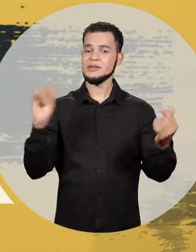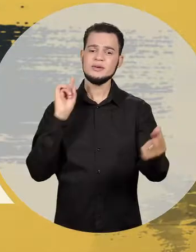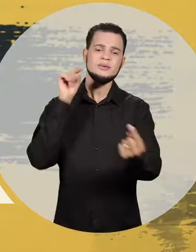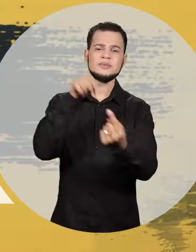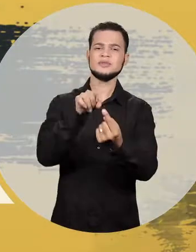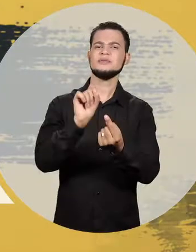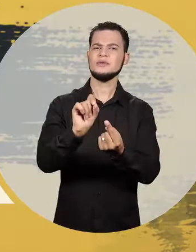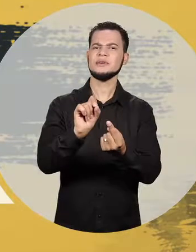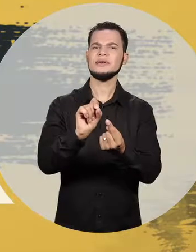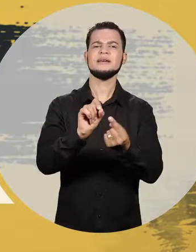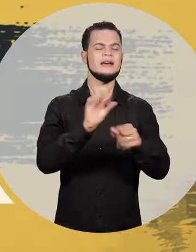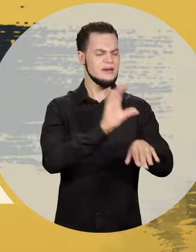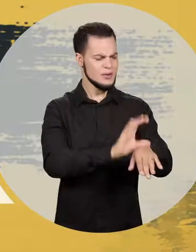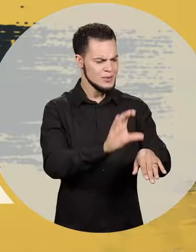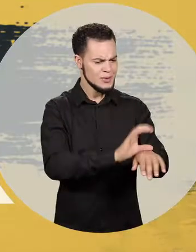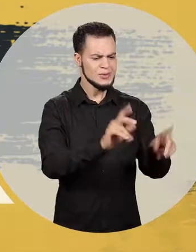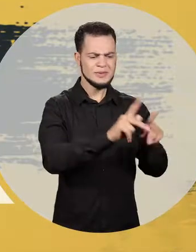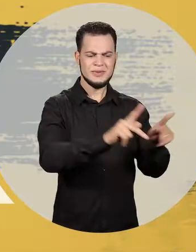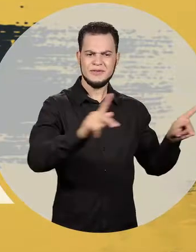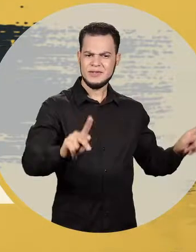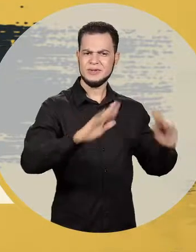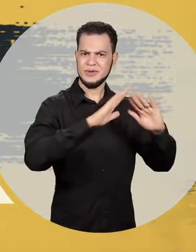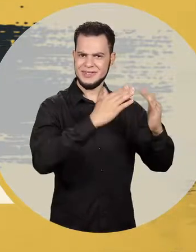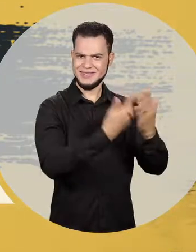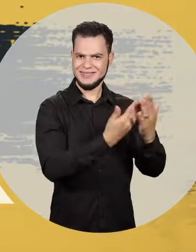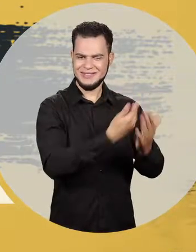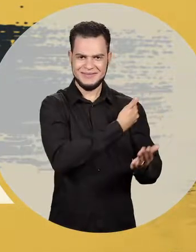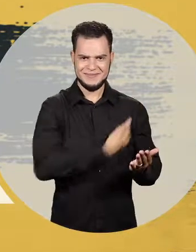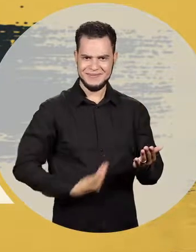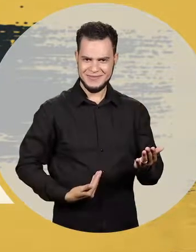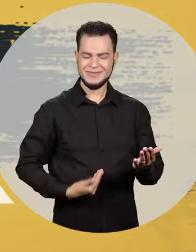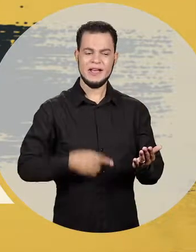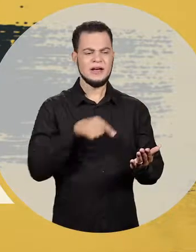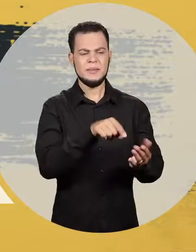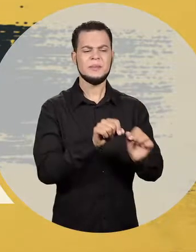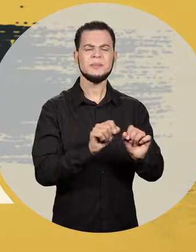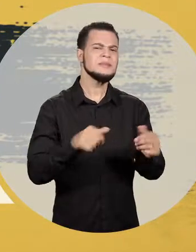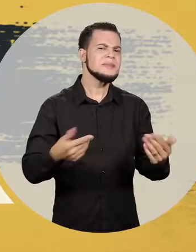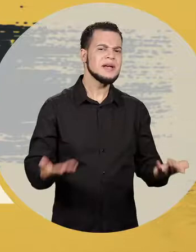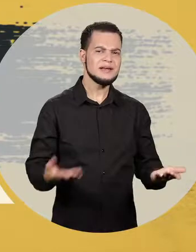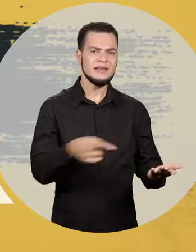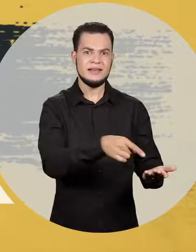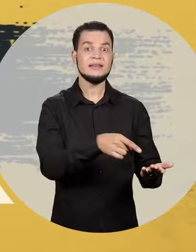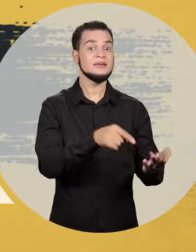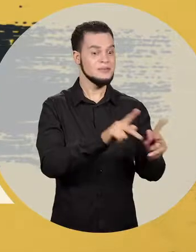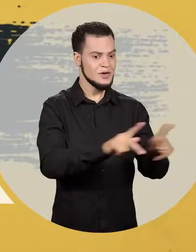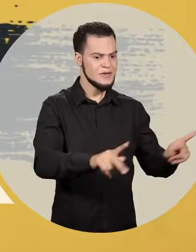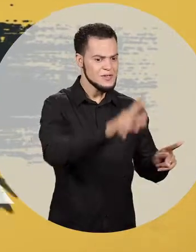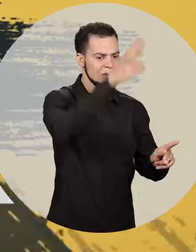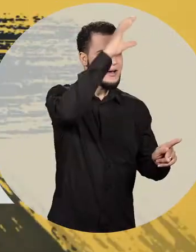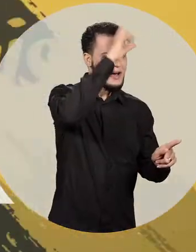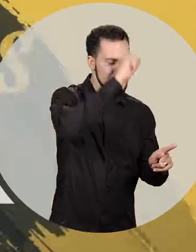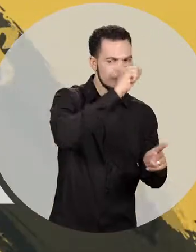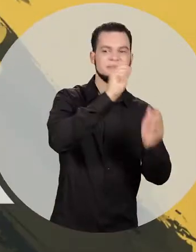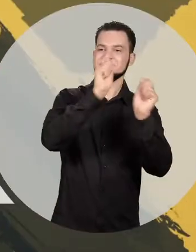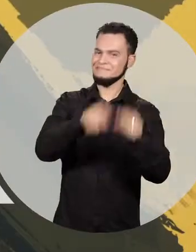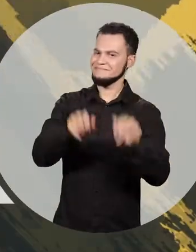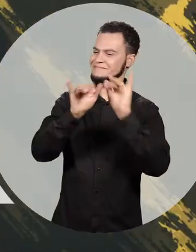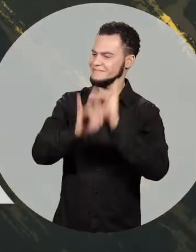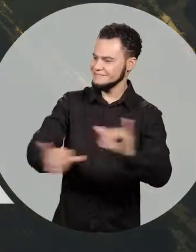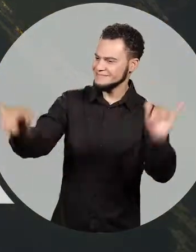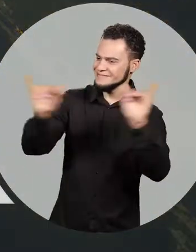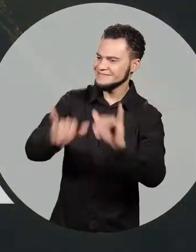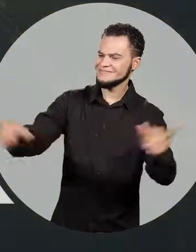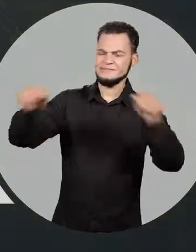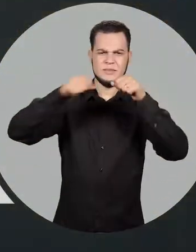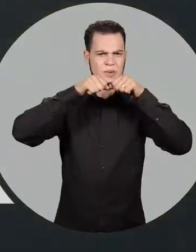visa a capacitação de professores das escolas estaduais, permitindo assim que a construção do conhecimento seja desenvolvida com